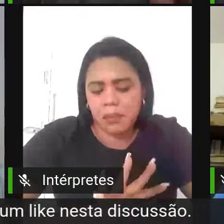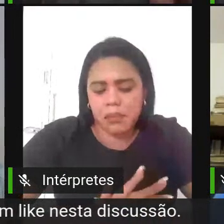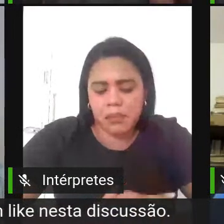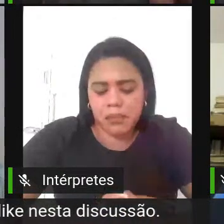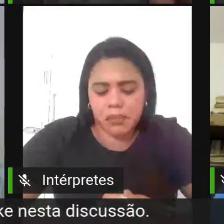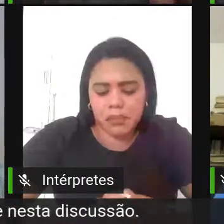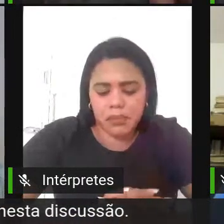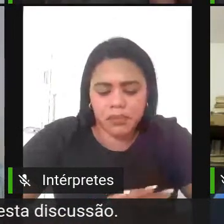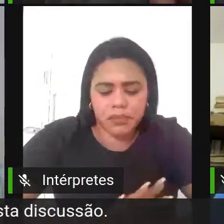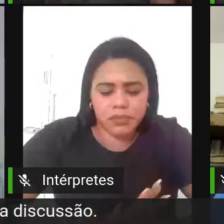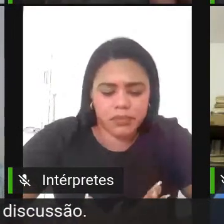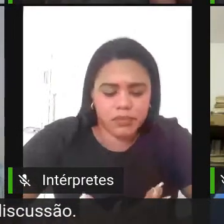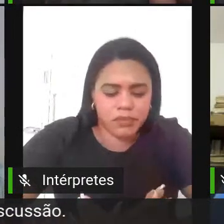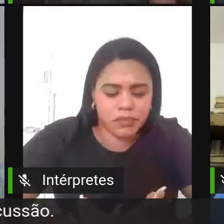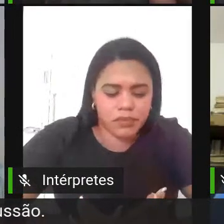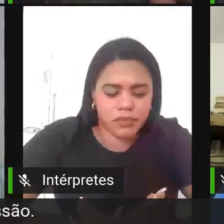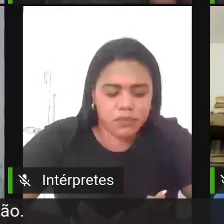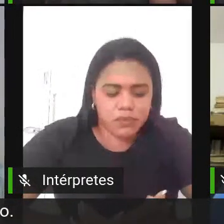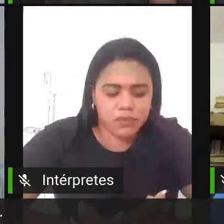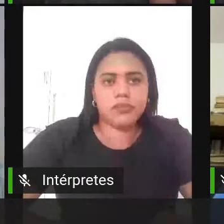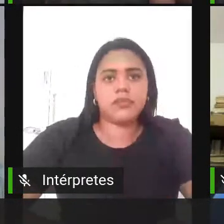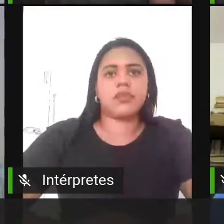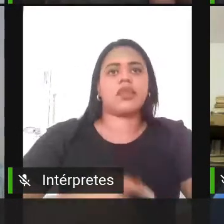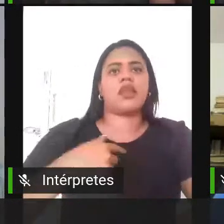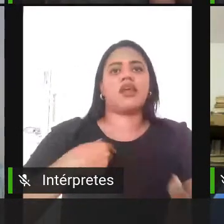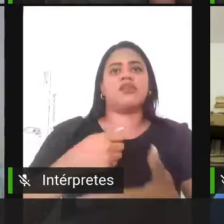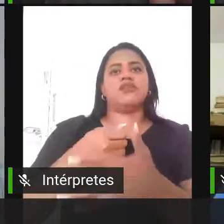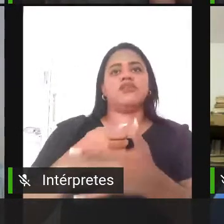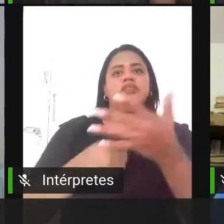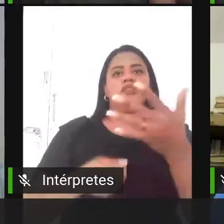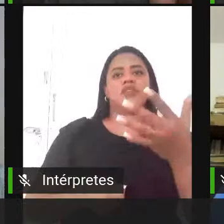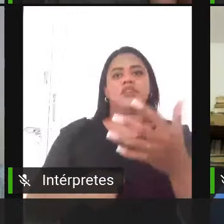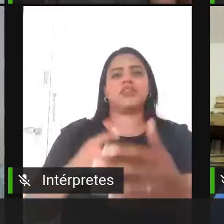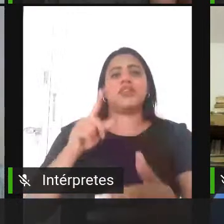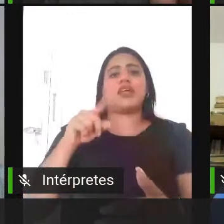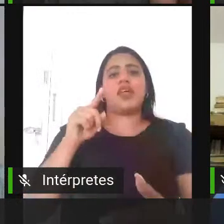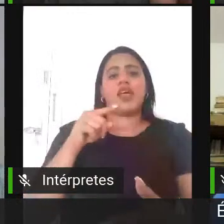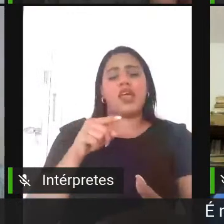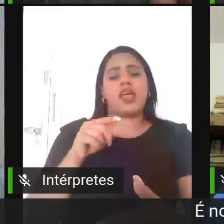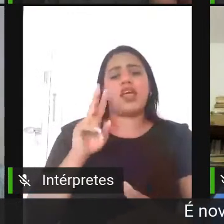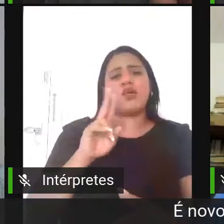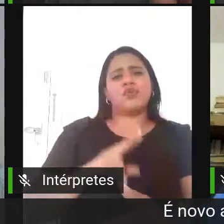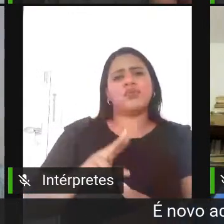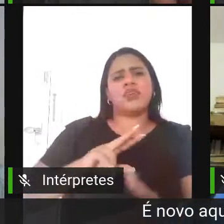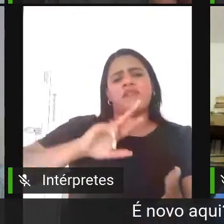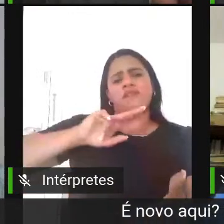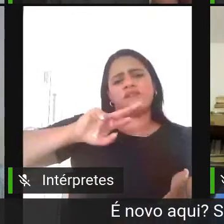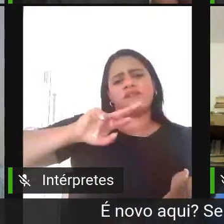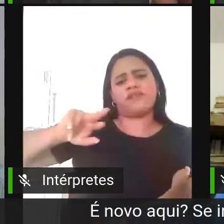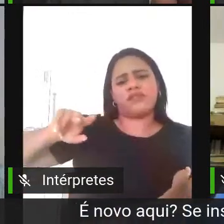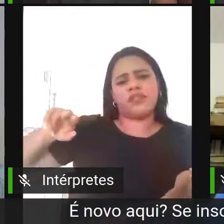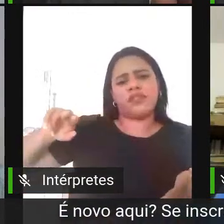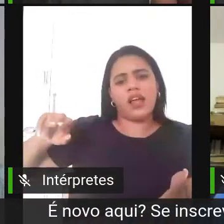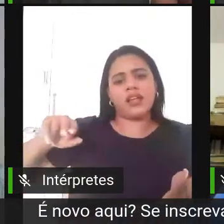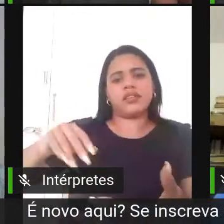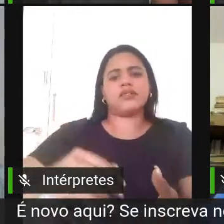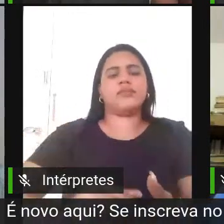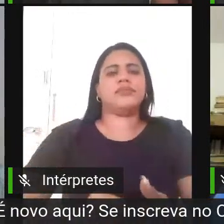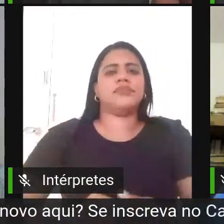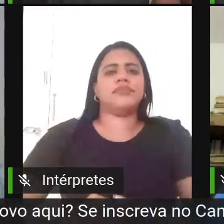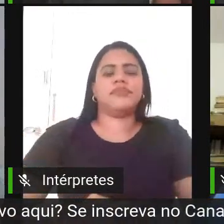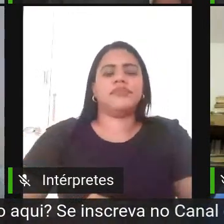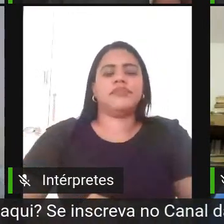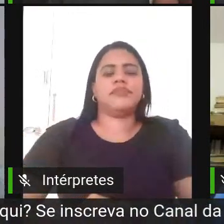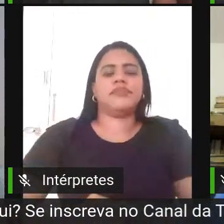Bem, a minha escrita é movida por tudo. Mas falar de lugares e circunstâncias seria redundante, porque toda a